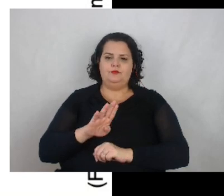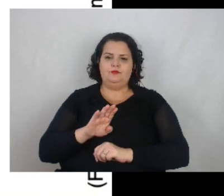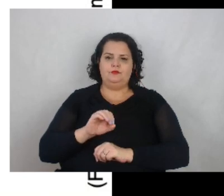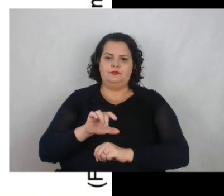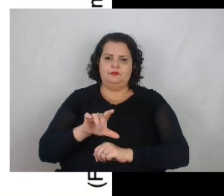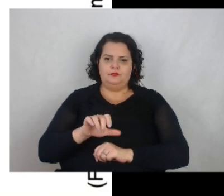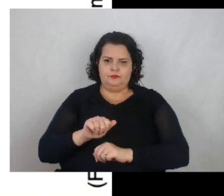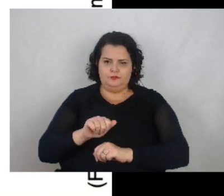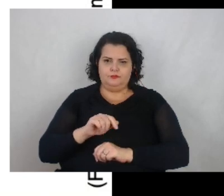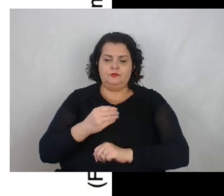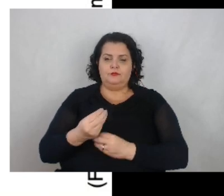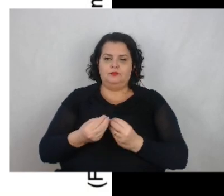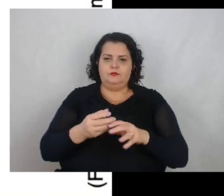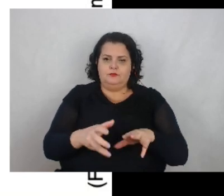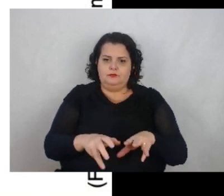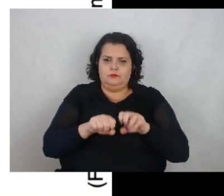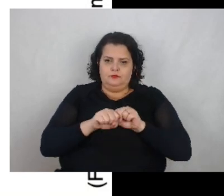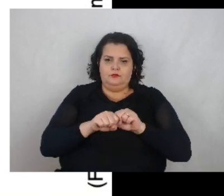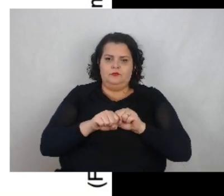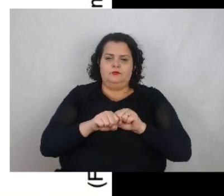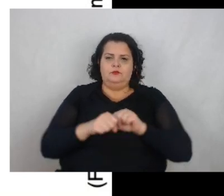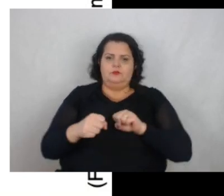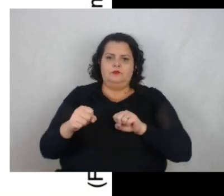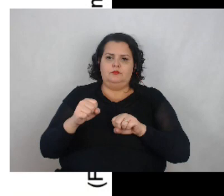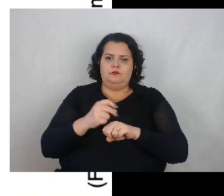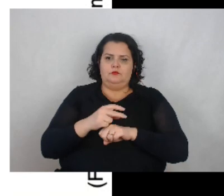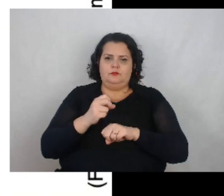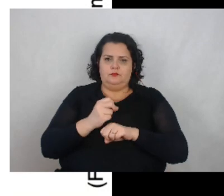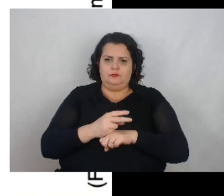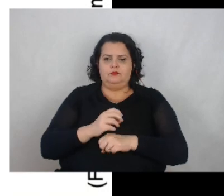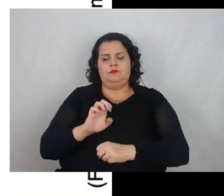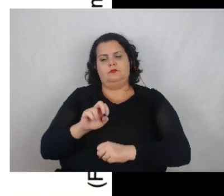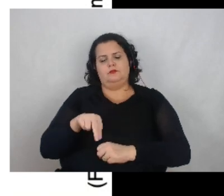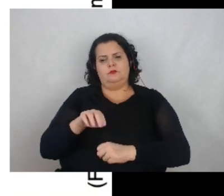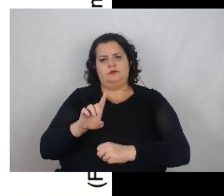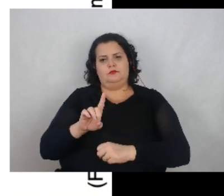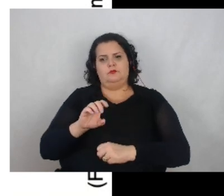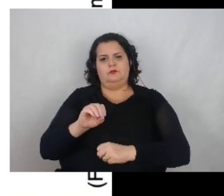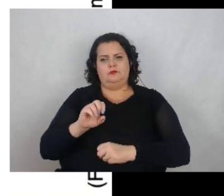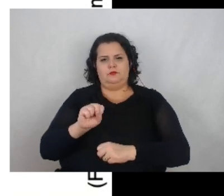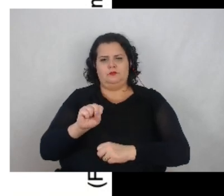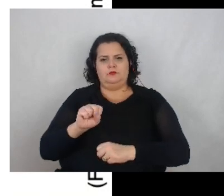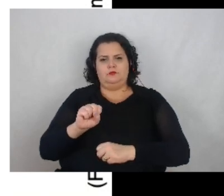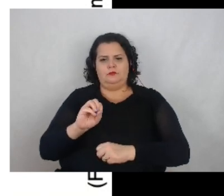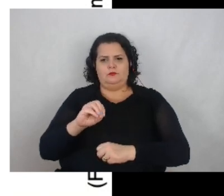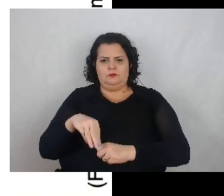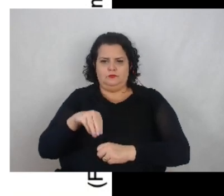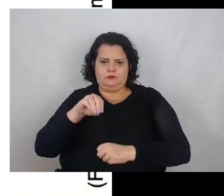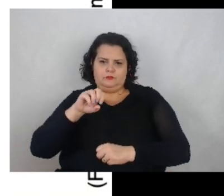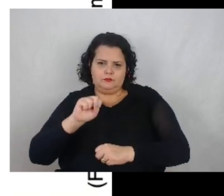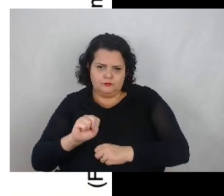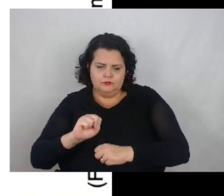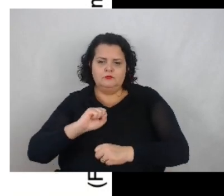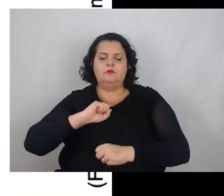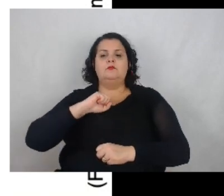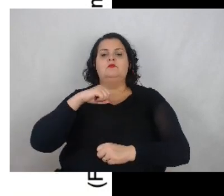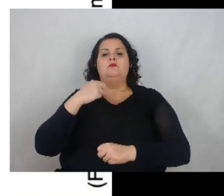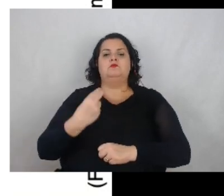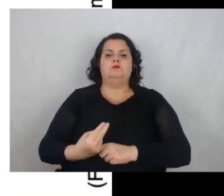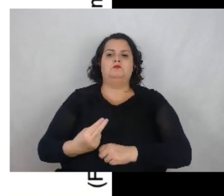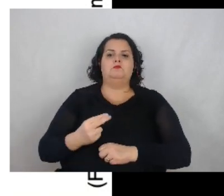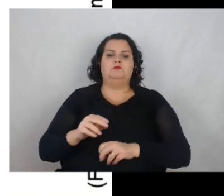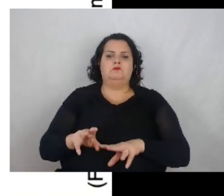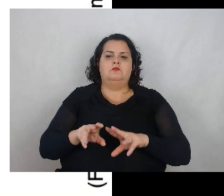também, reconhecidamente em relação ao endossomos, a formação de endossomos tardios e na presença dos